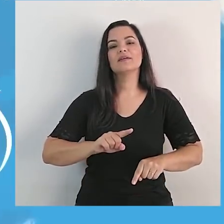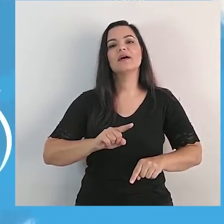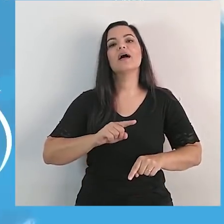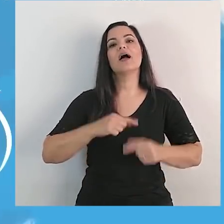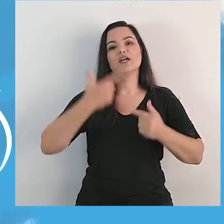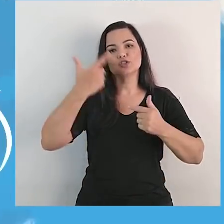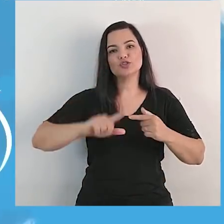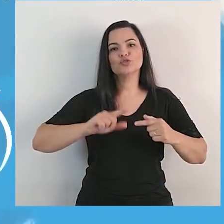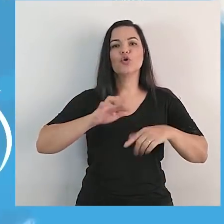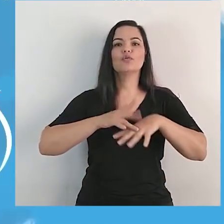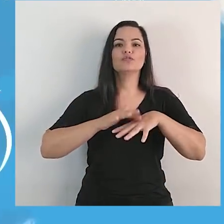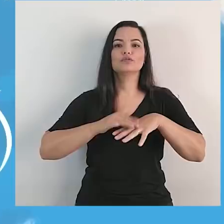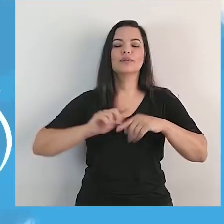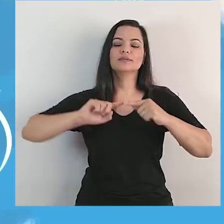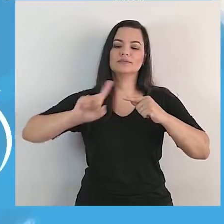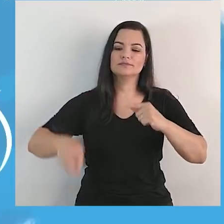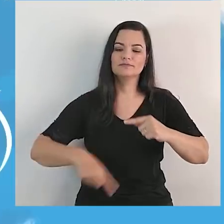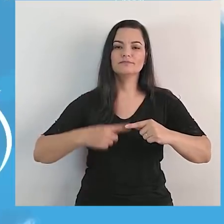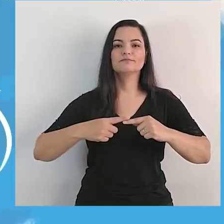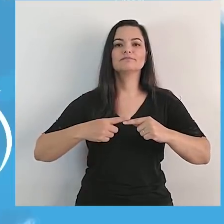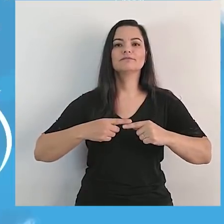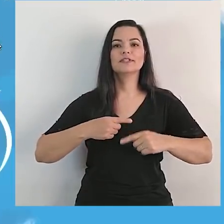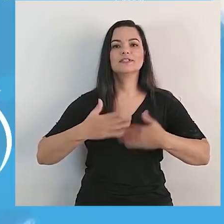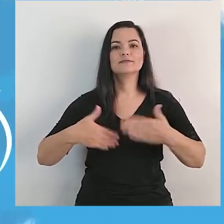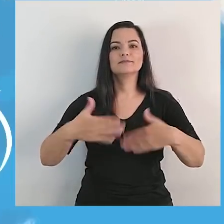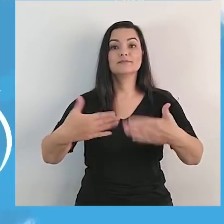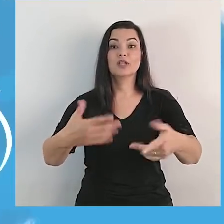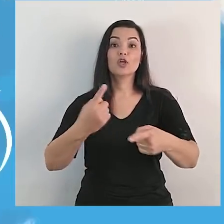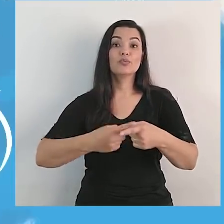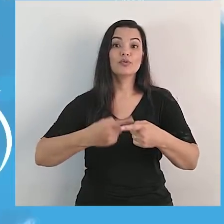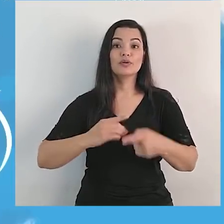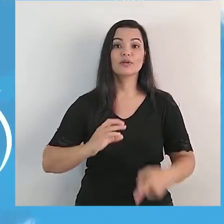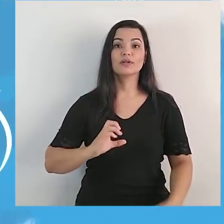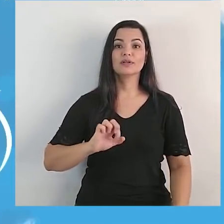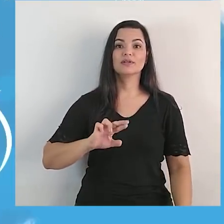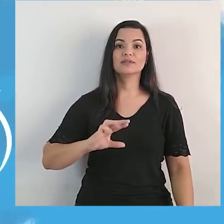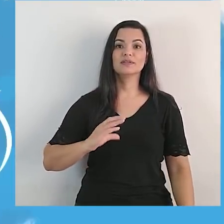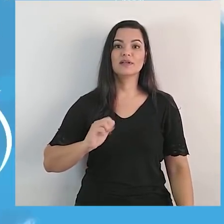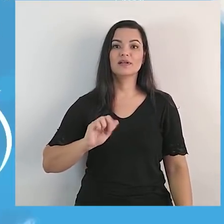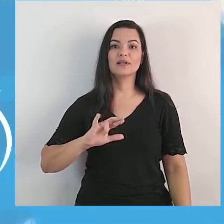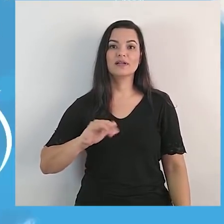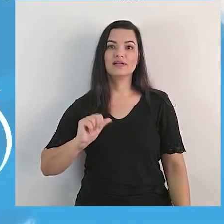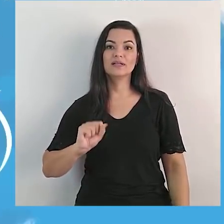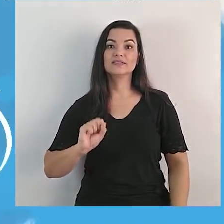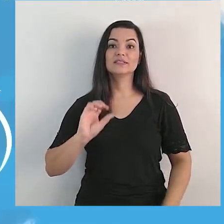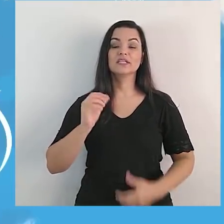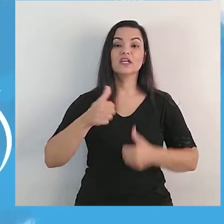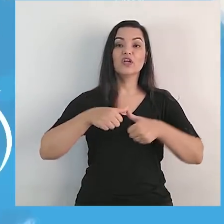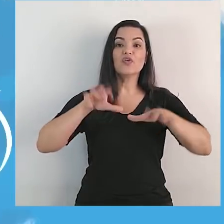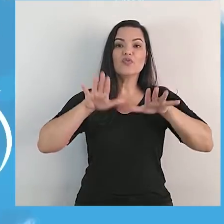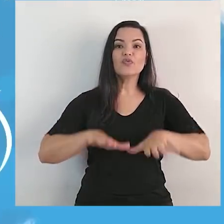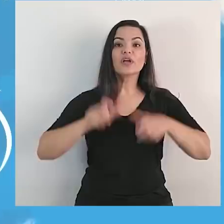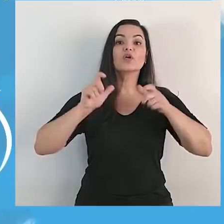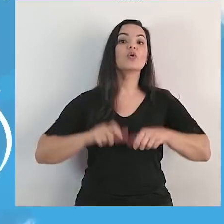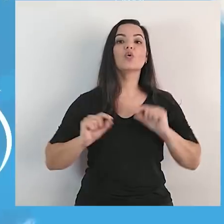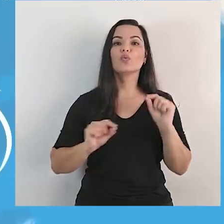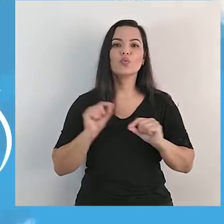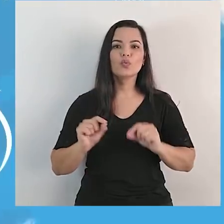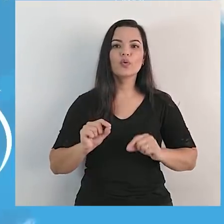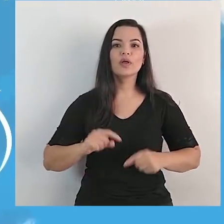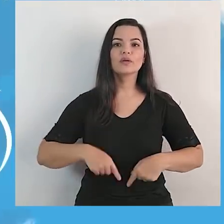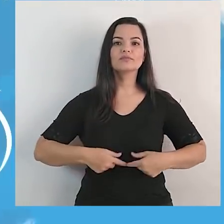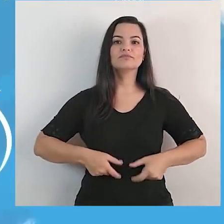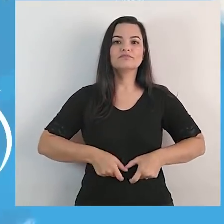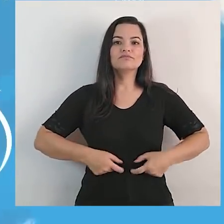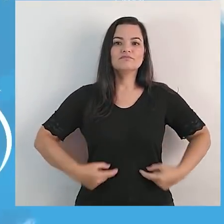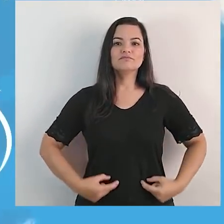se desenvolver. Porque essas cercárias, elas se alojam no intestino das